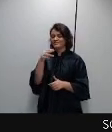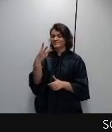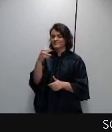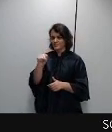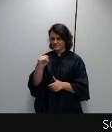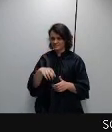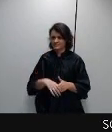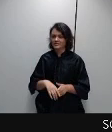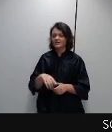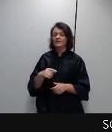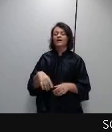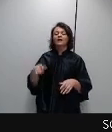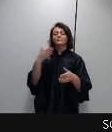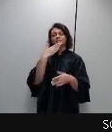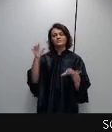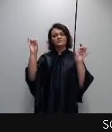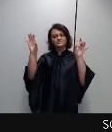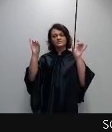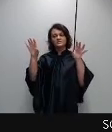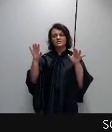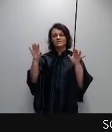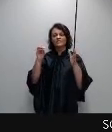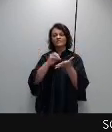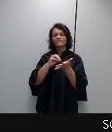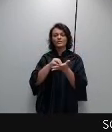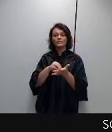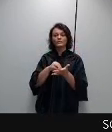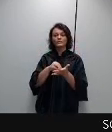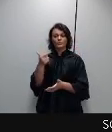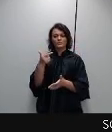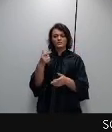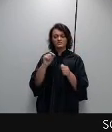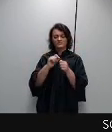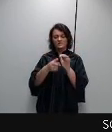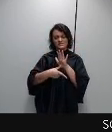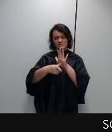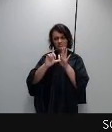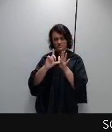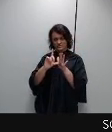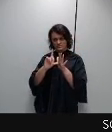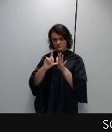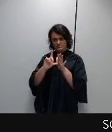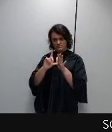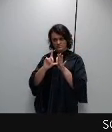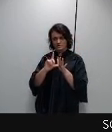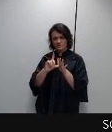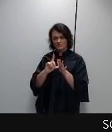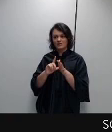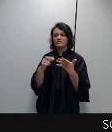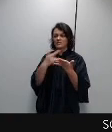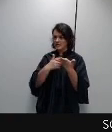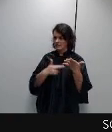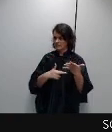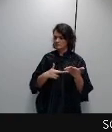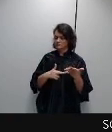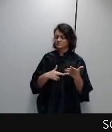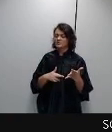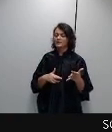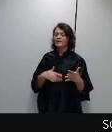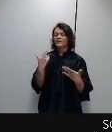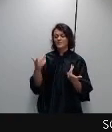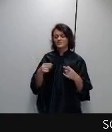o recurso especial só faltam 2 da seção anterior Ministro Napoleão Ramos da relatoria de vossa excelência Mas vamos lá o primeiro